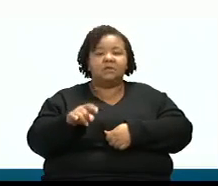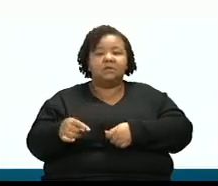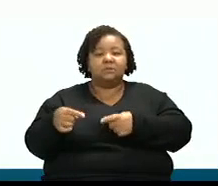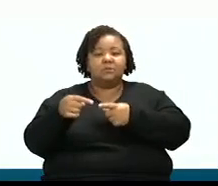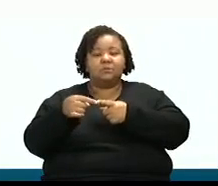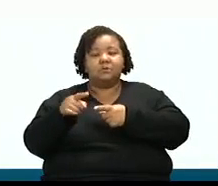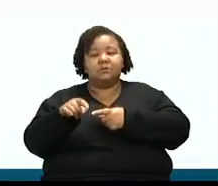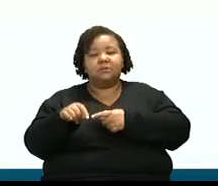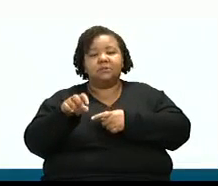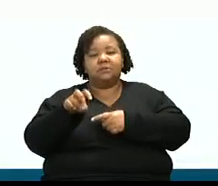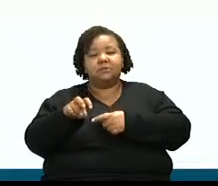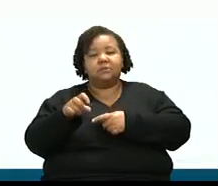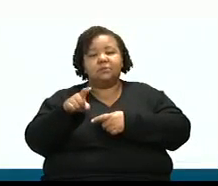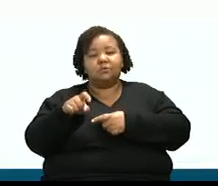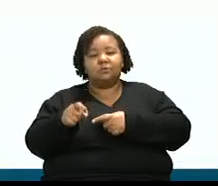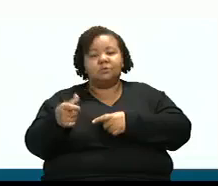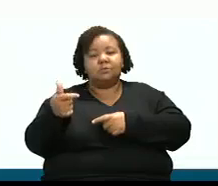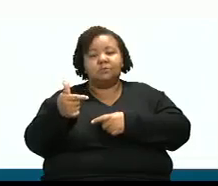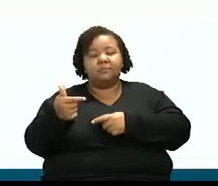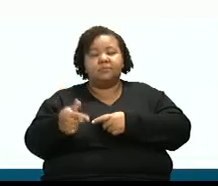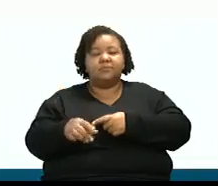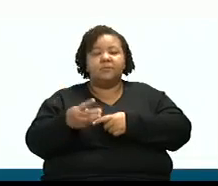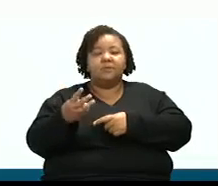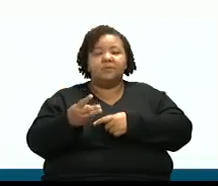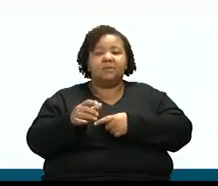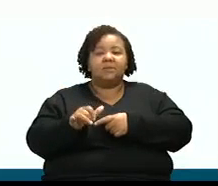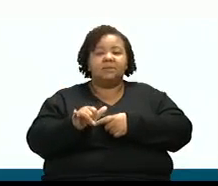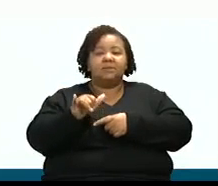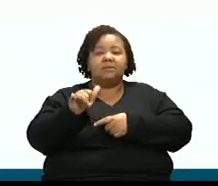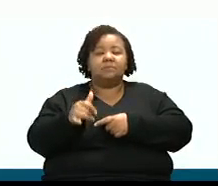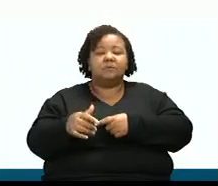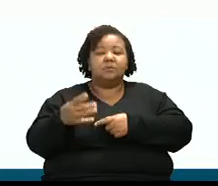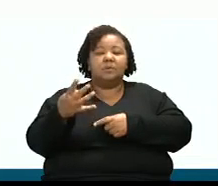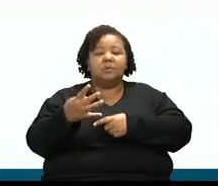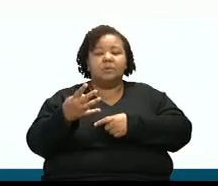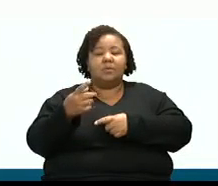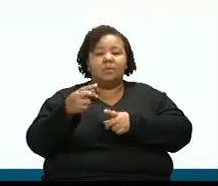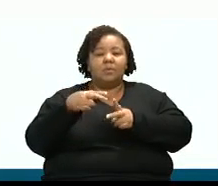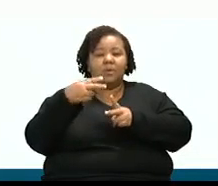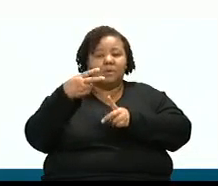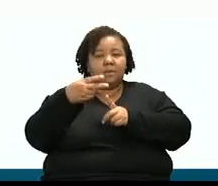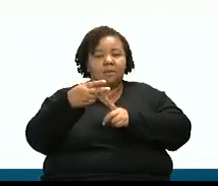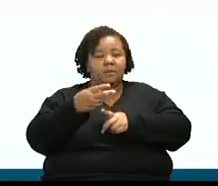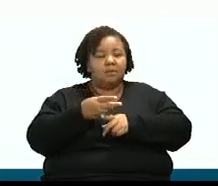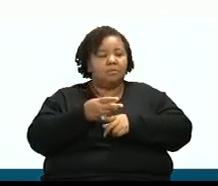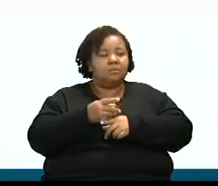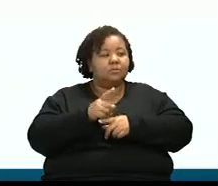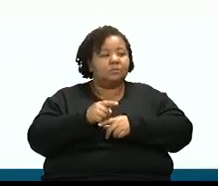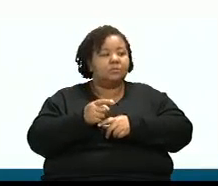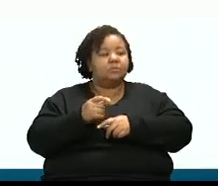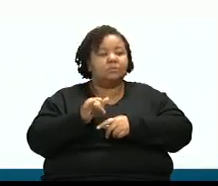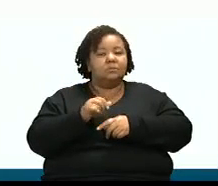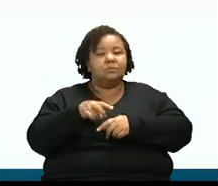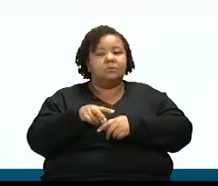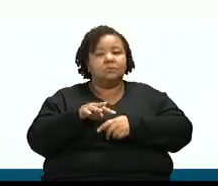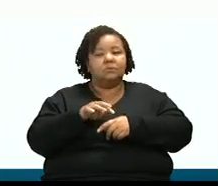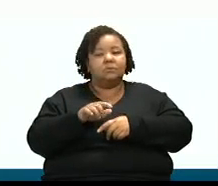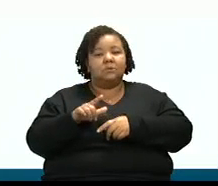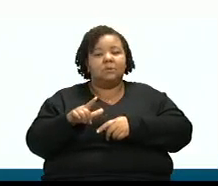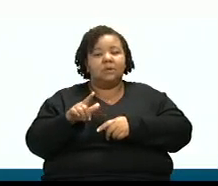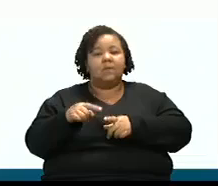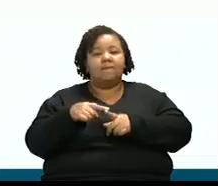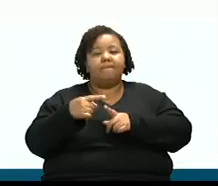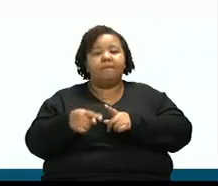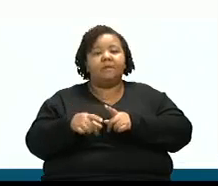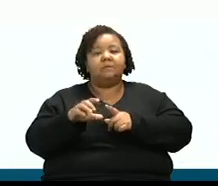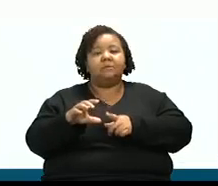tenho 5x², 3y² zera 3xy², integral indefinida, mais